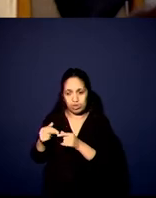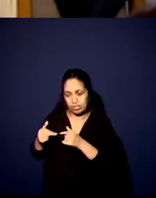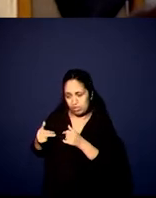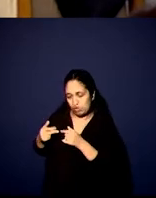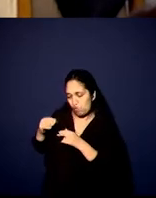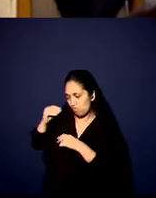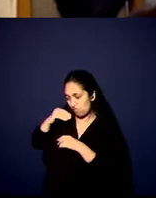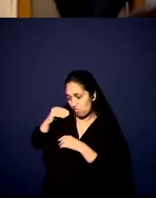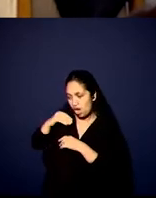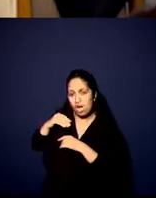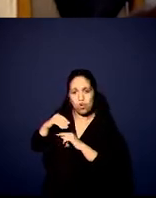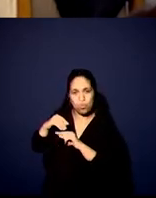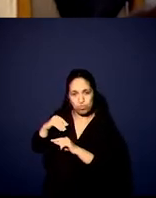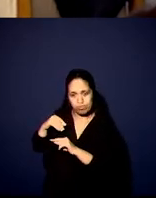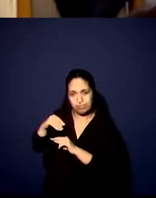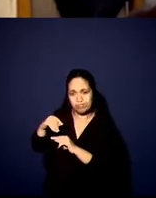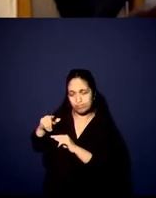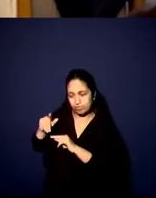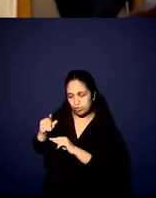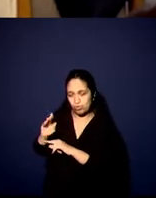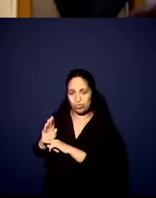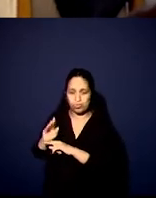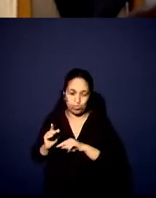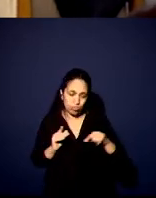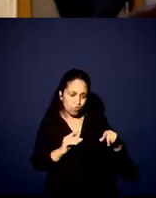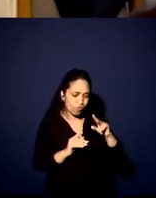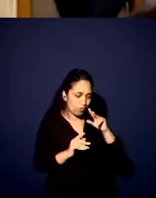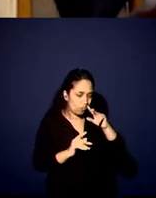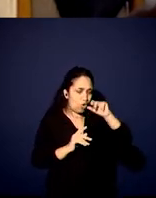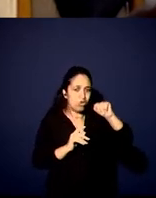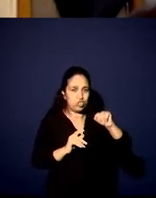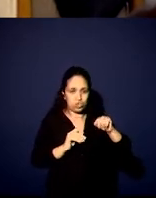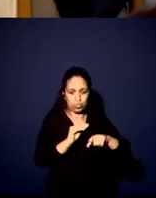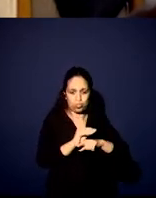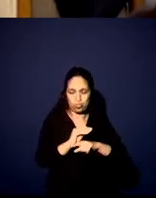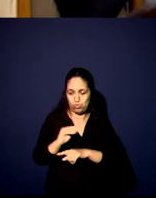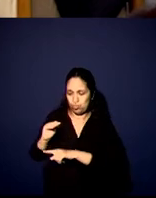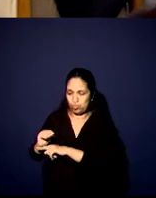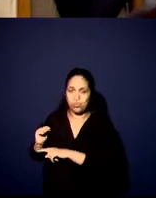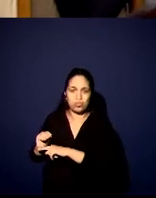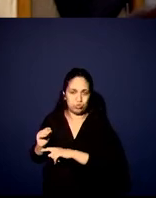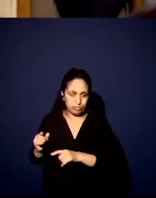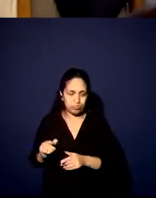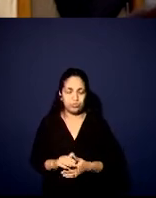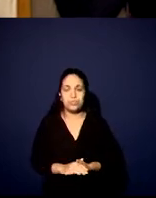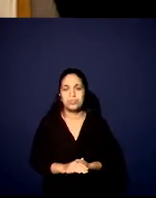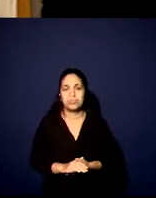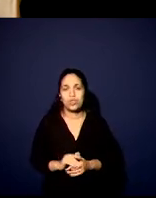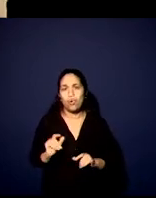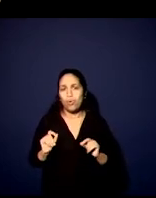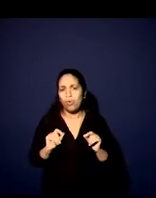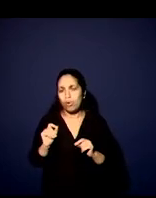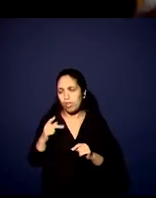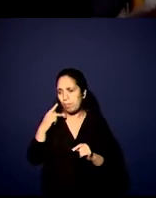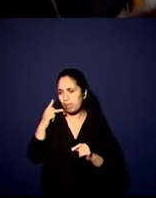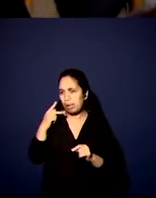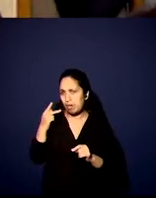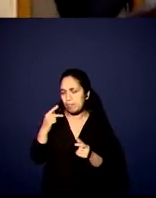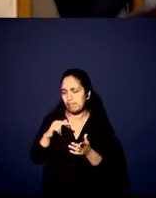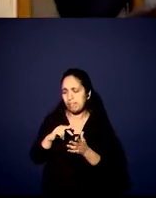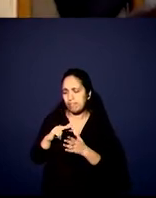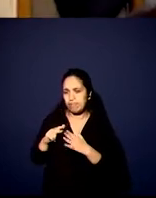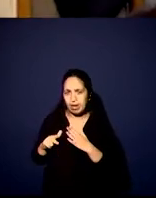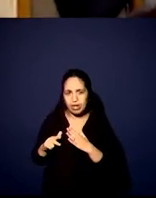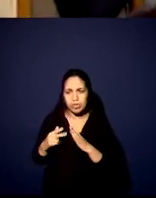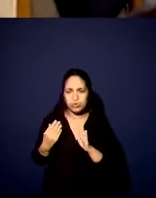do Elo cuidando da parte mais forte do Elo não é com isenção o que muitos parlamentares têm colocado